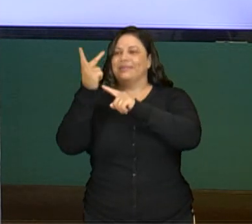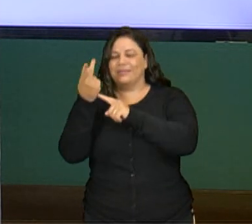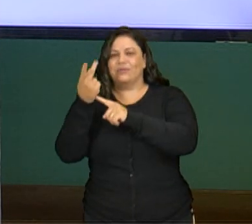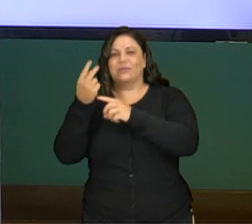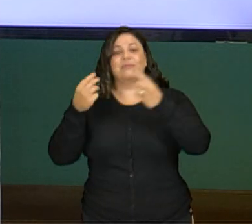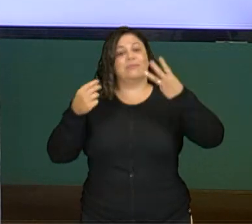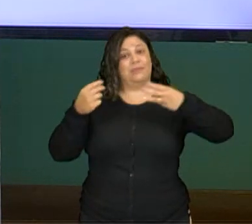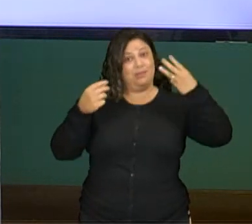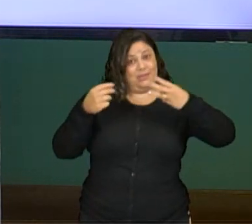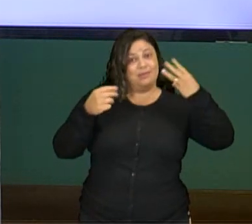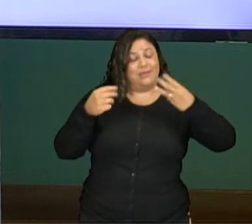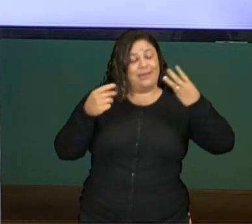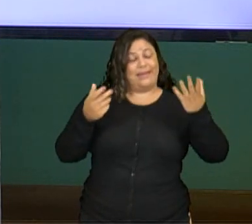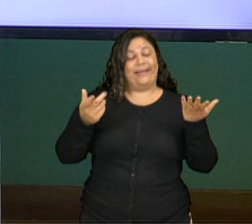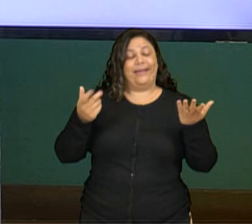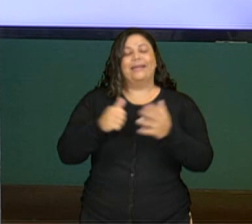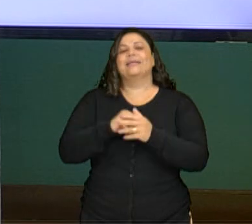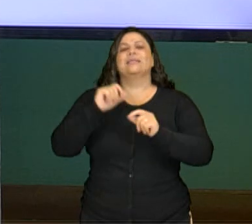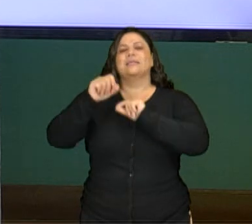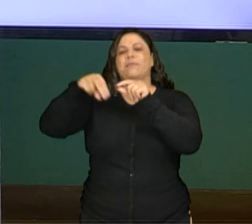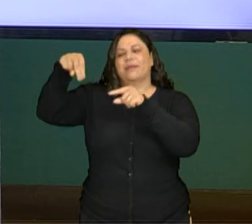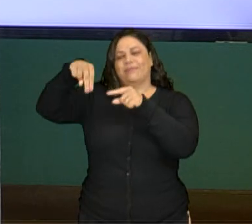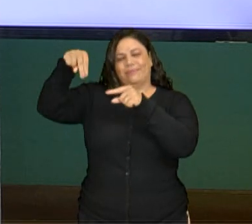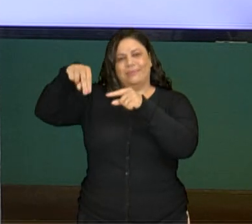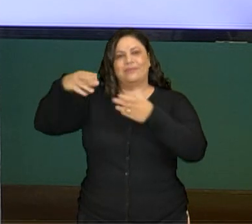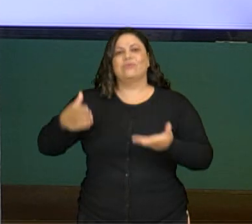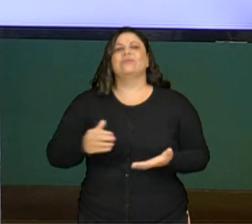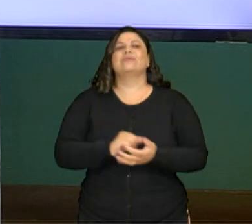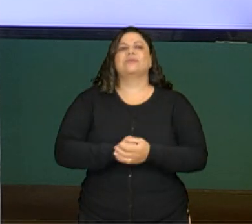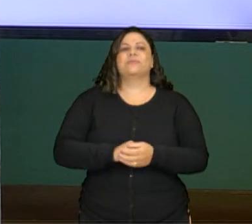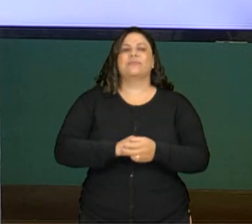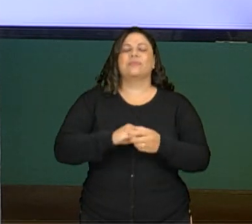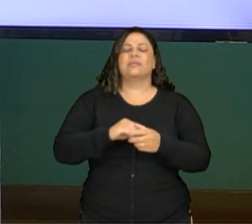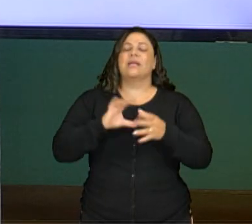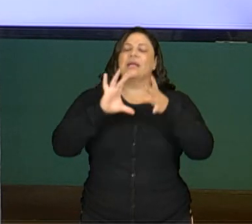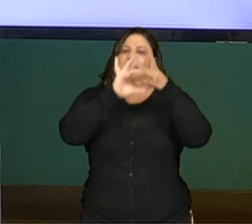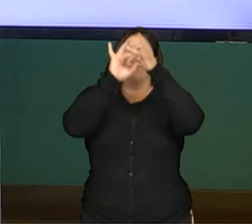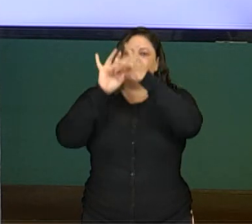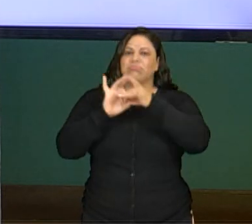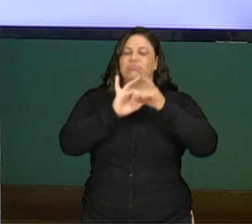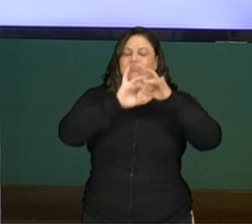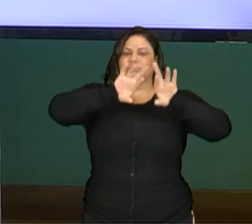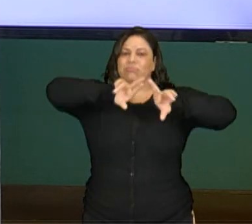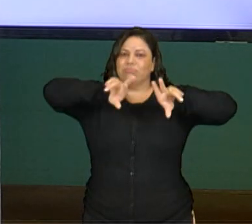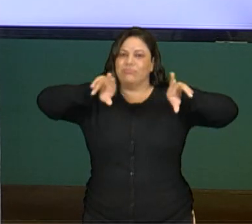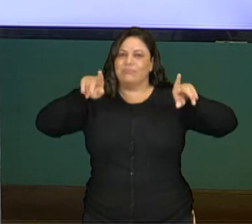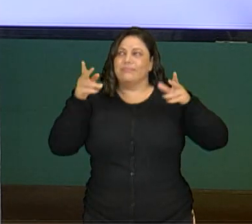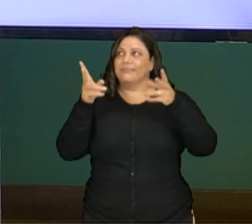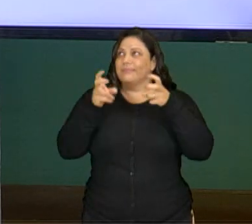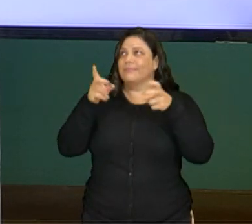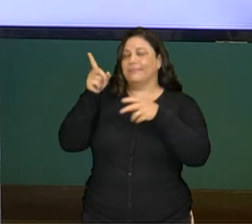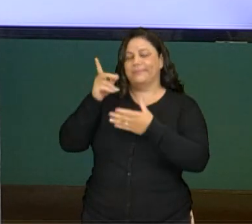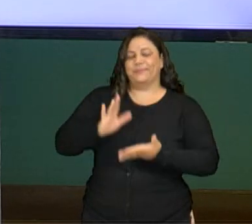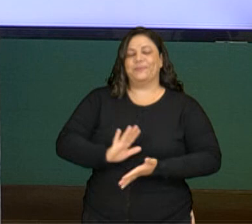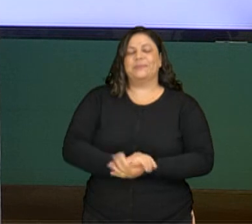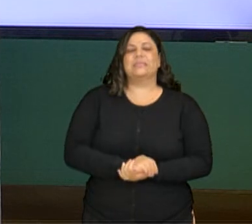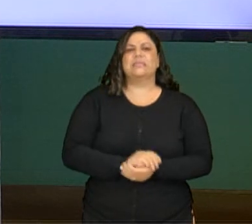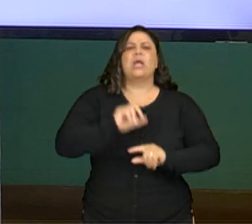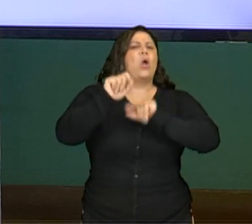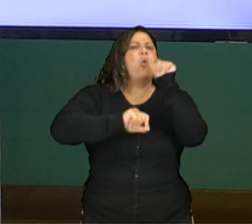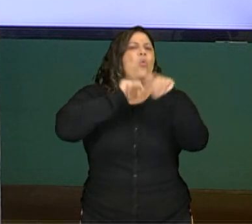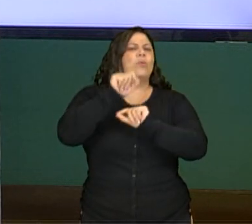3 ligações químicas para o nitrogênio. Chegamos, então, nesta estrutura. O que